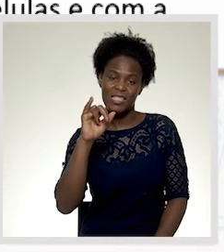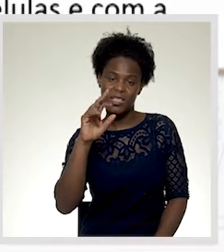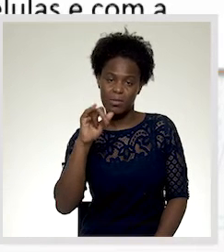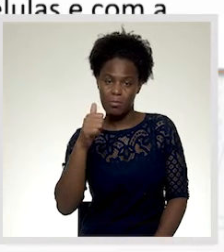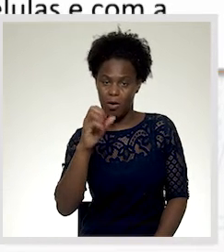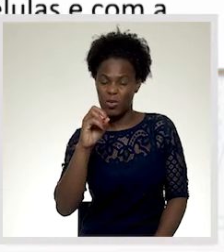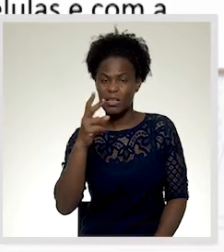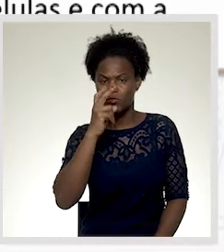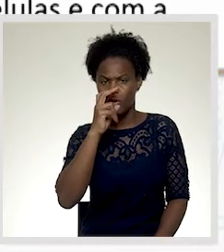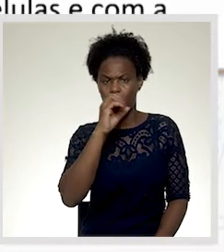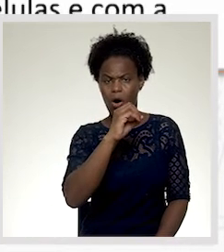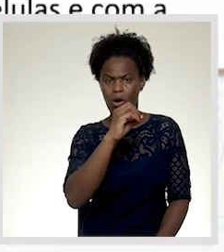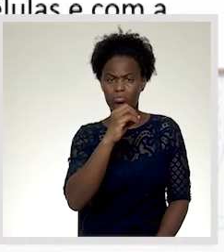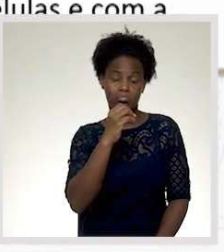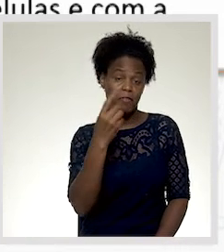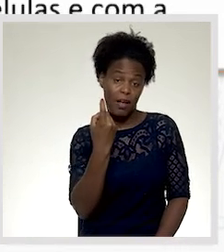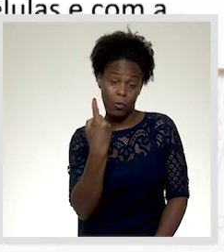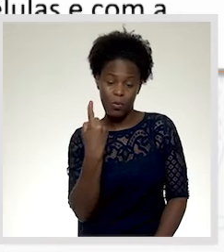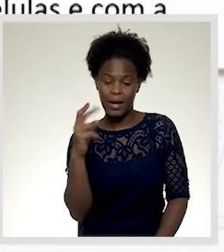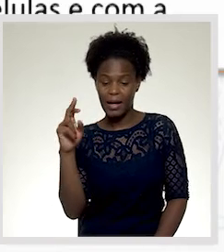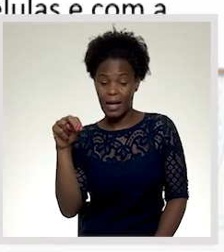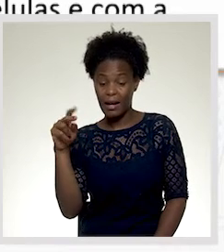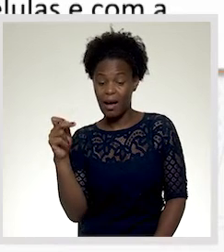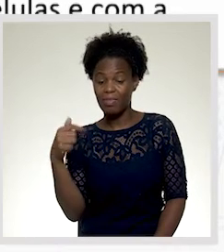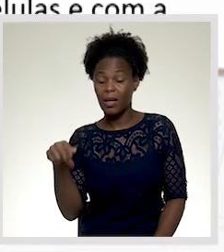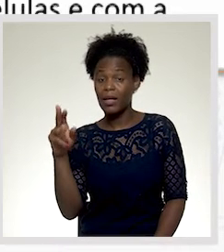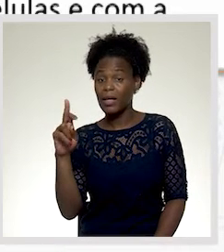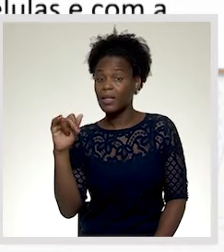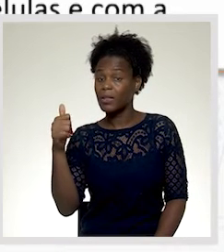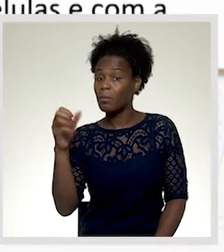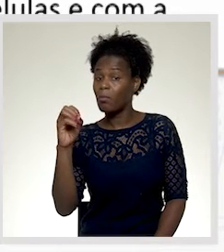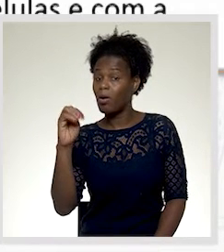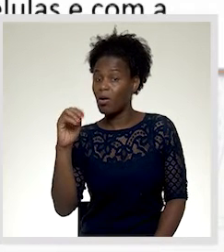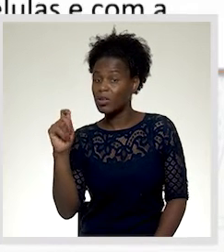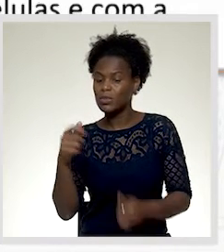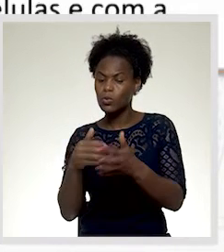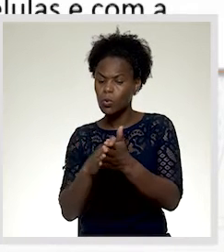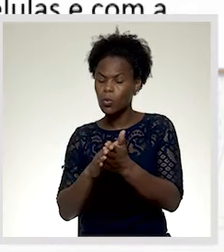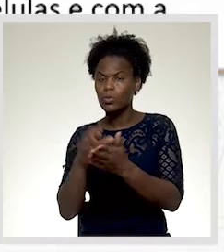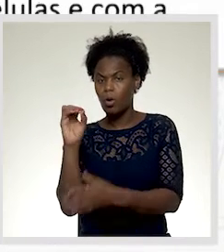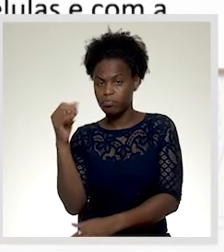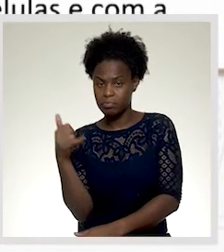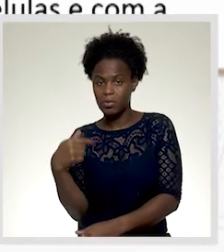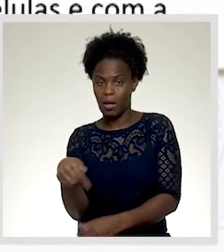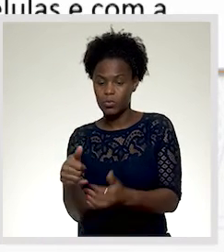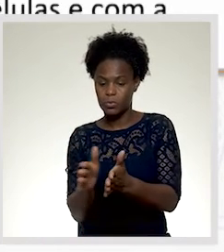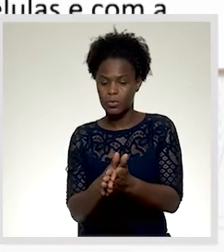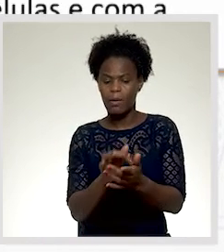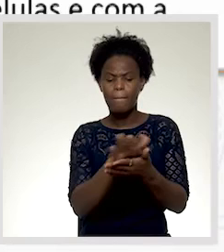seja, tem falta de um oxigênio, enquanto que o RNA possui uma ribose, ou seja, tem aqui todo o seu